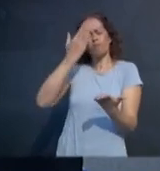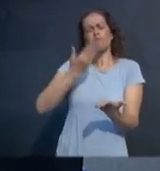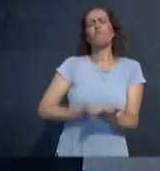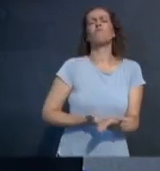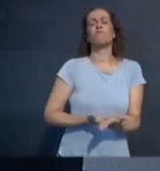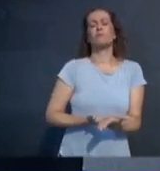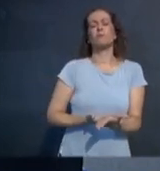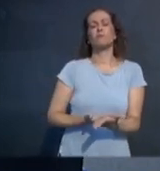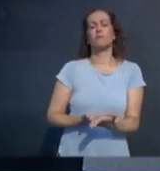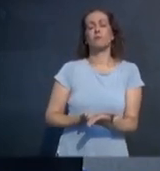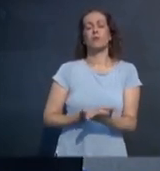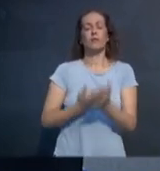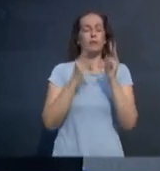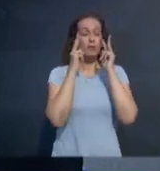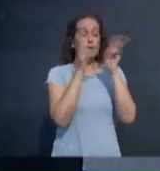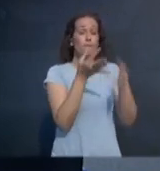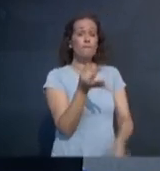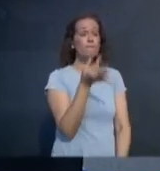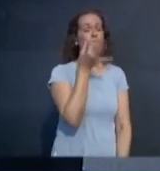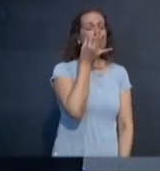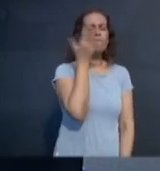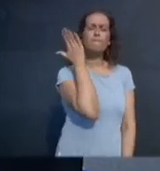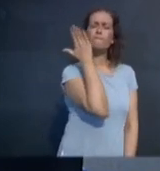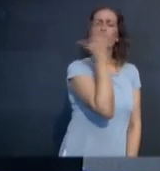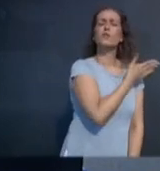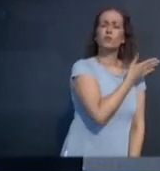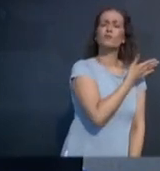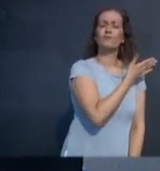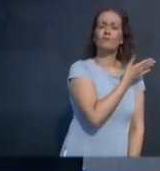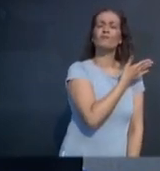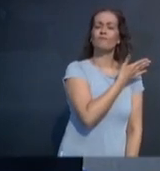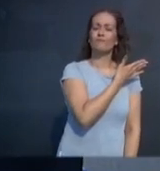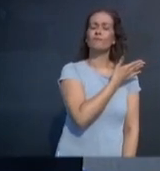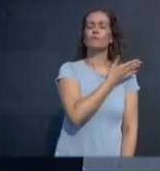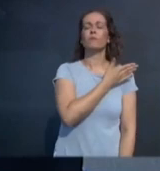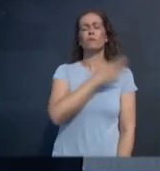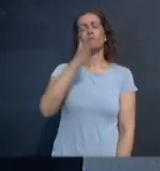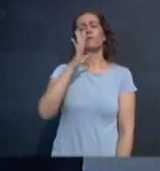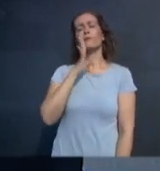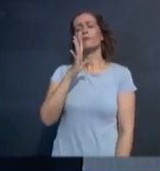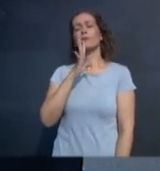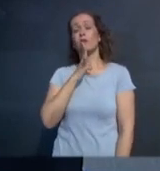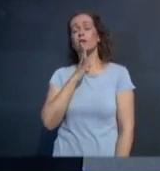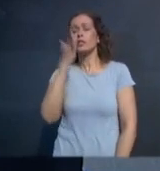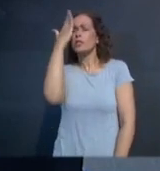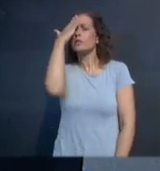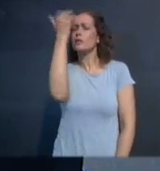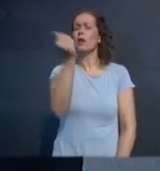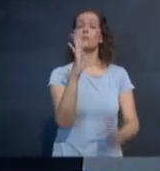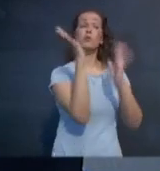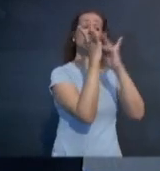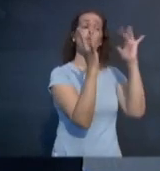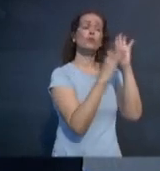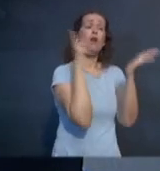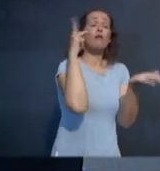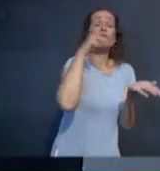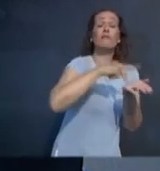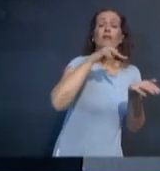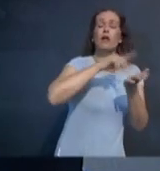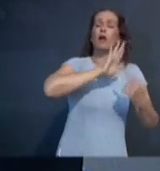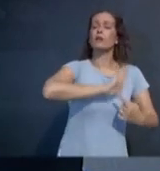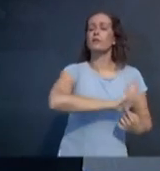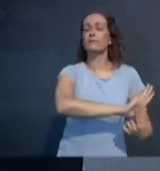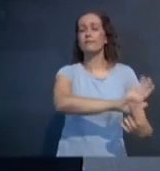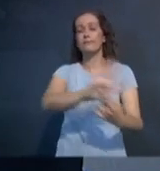testificou, sendo verdadeiro o seu testemunho. E ele sabe que diz a verdade, para